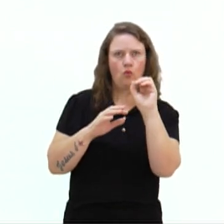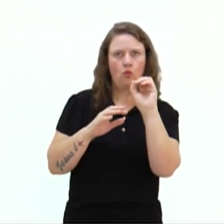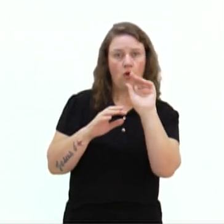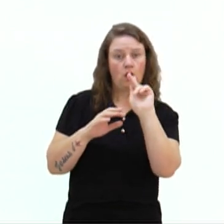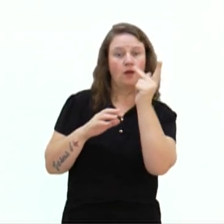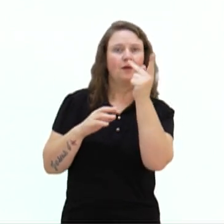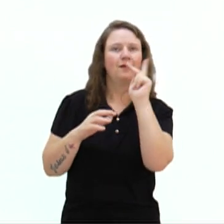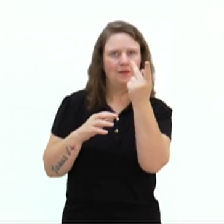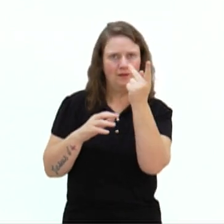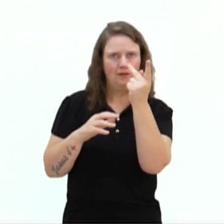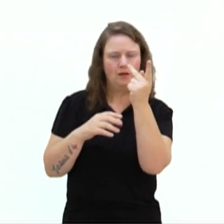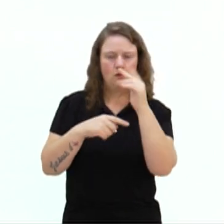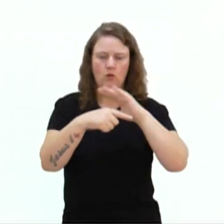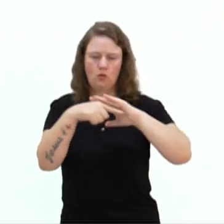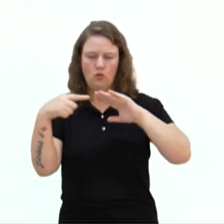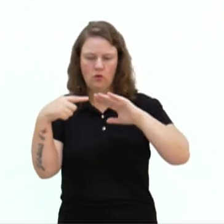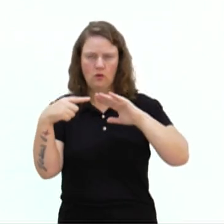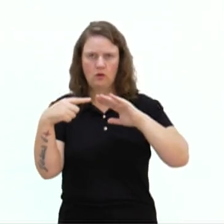não está presente?